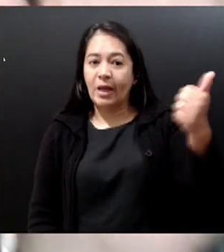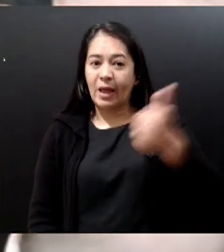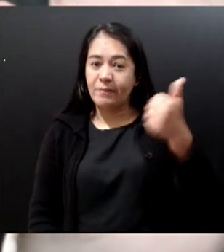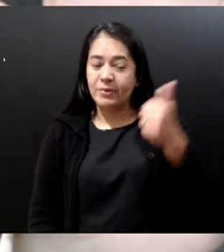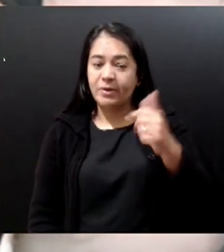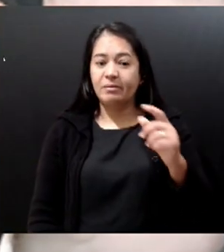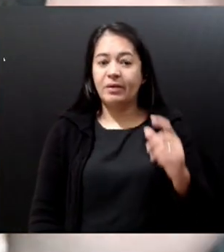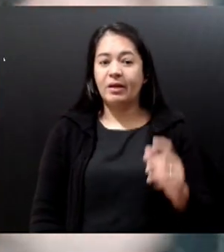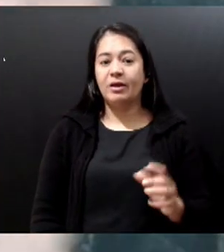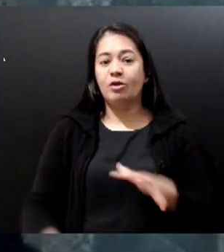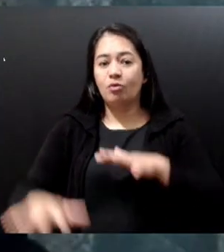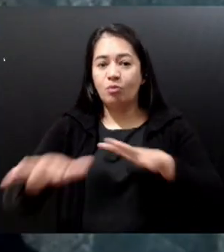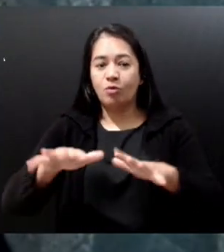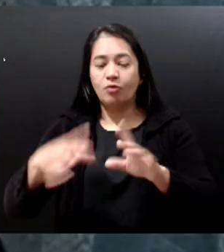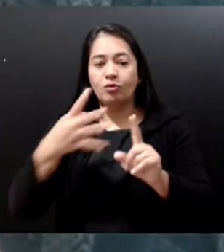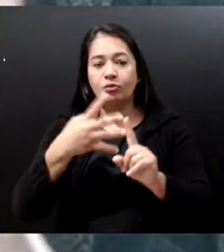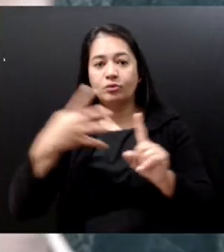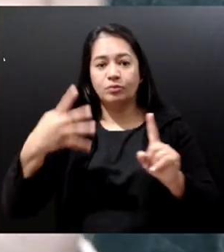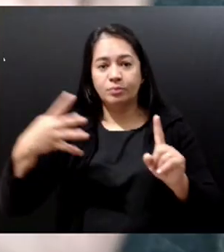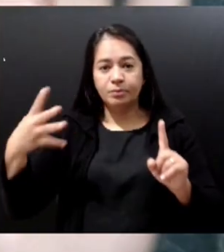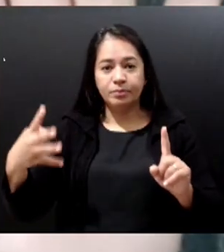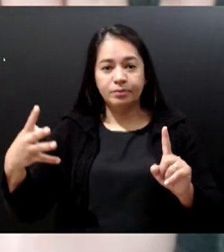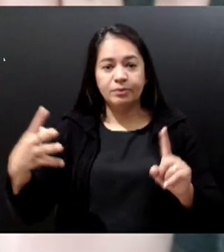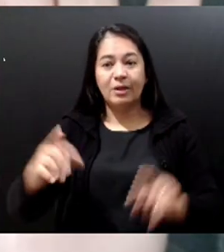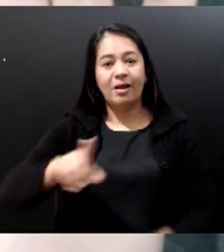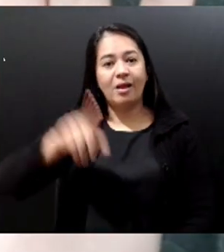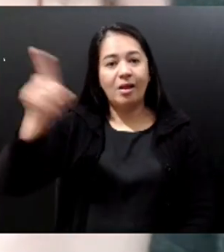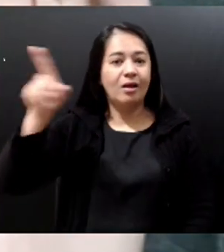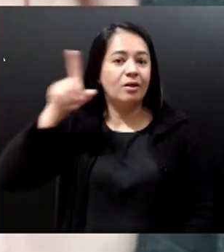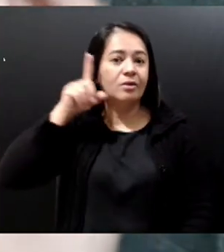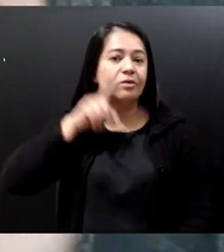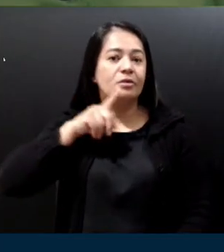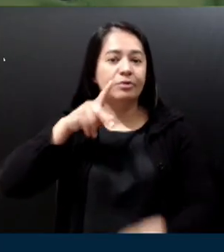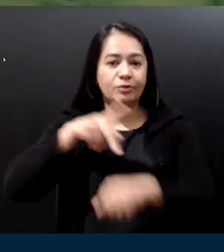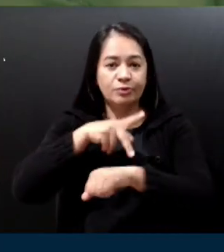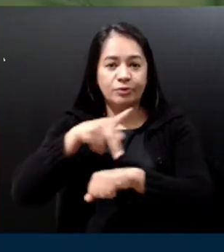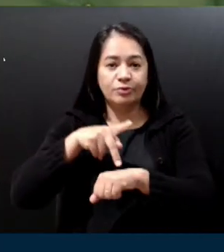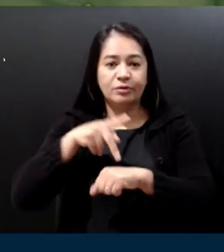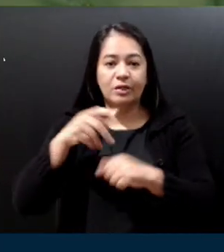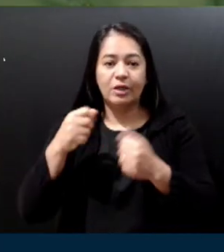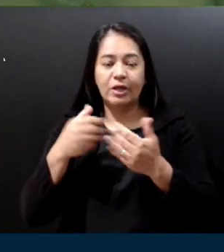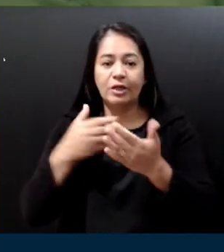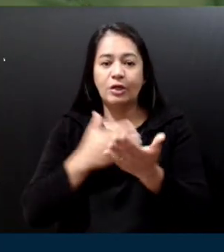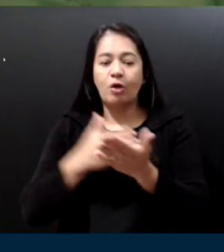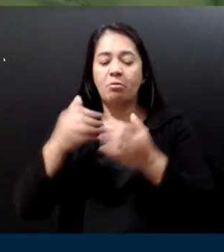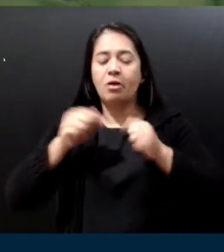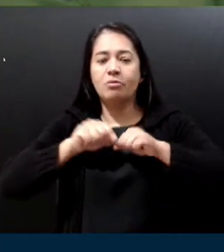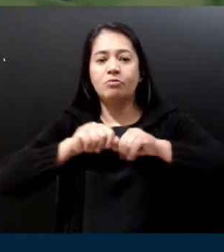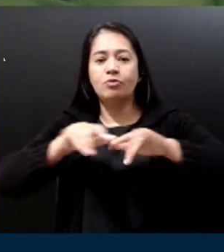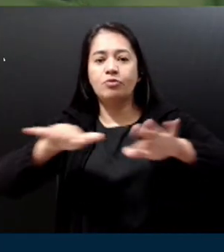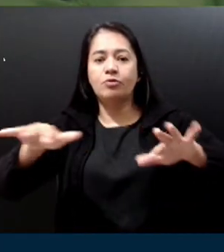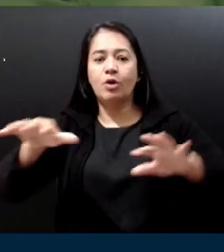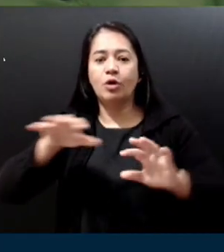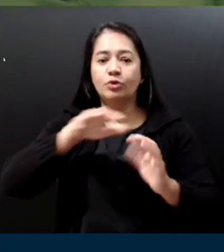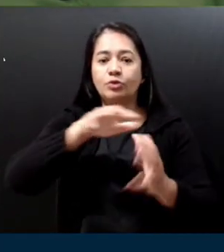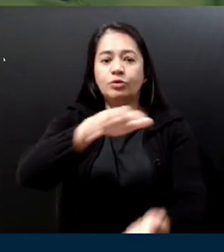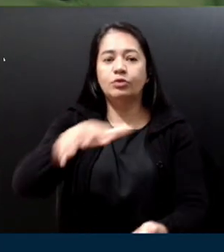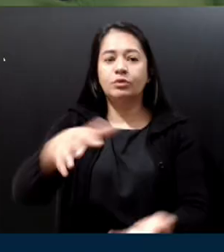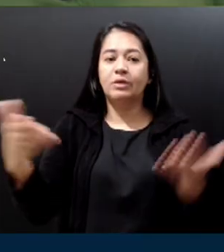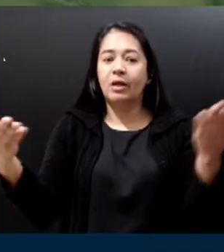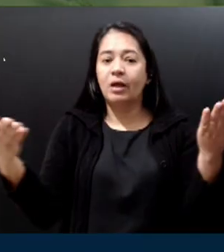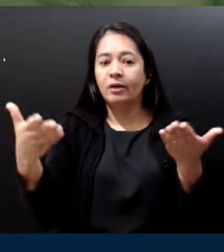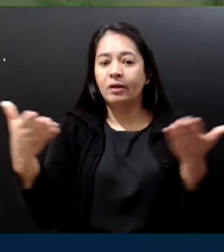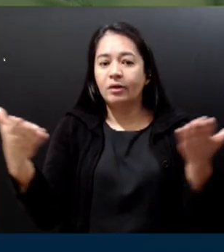gay nos Estados Unidos. E aí isso começa a difundir para o mundo. Então, agora, depois de mais de